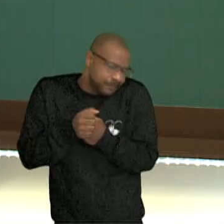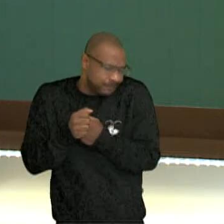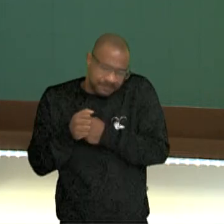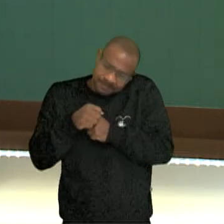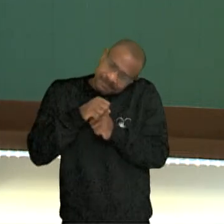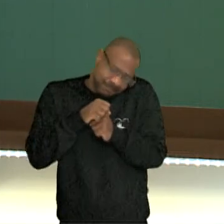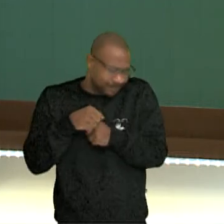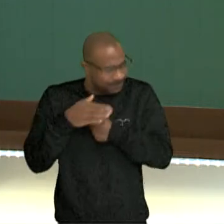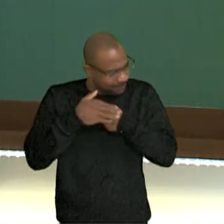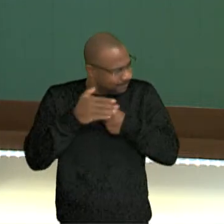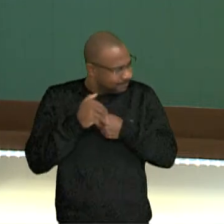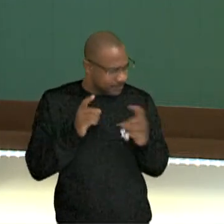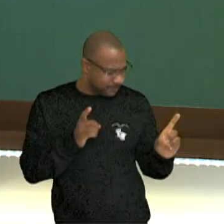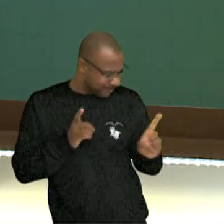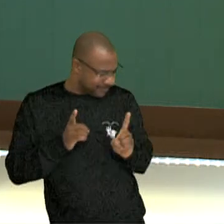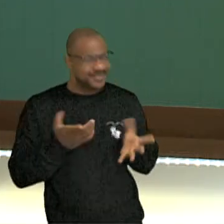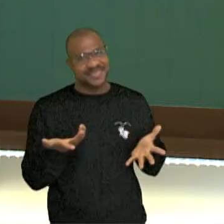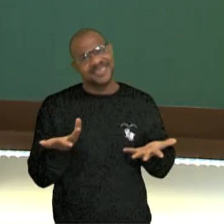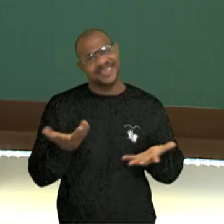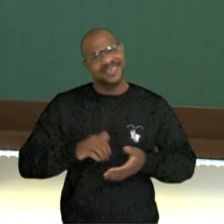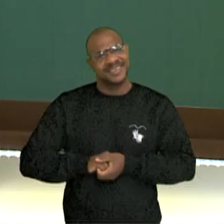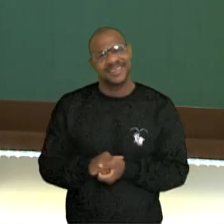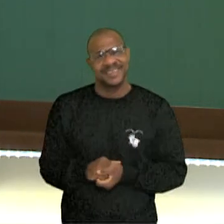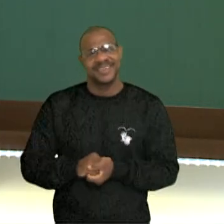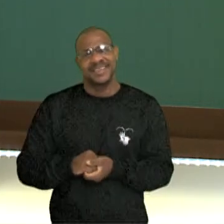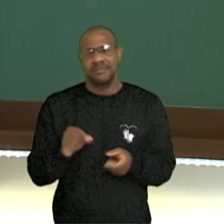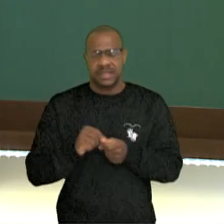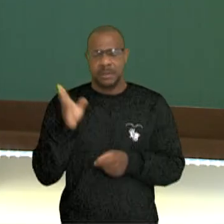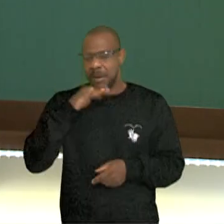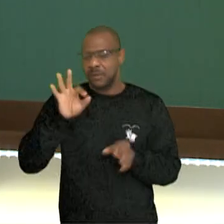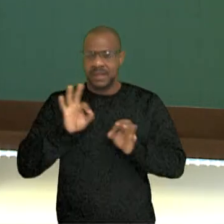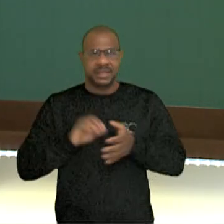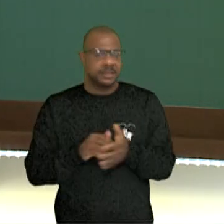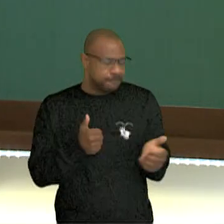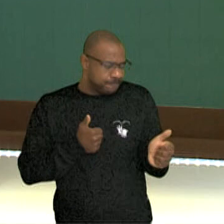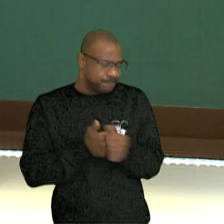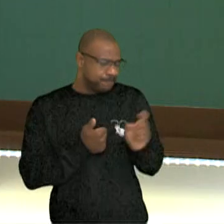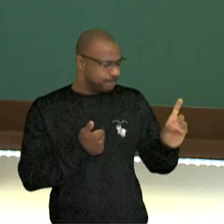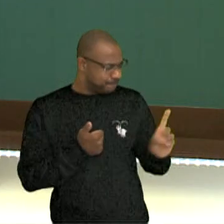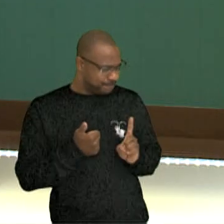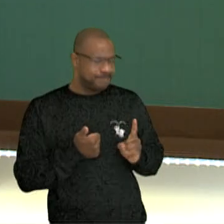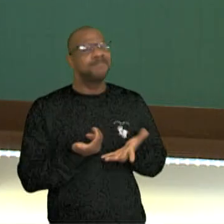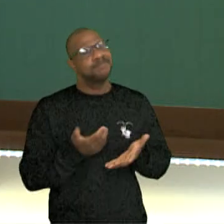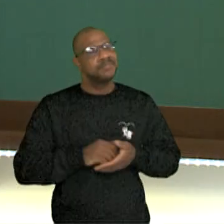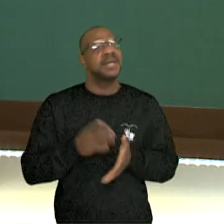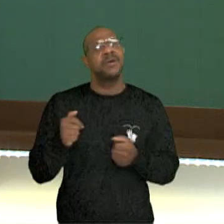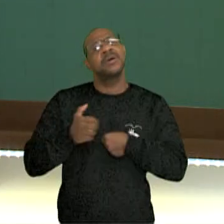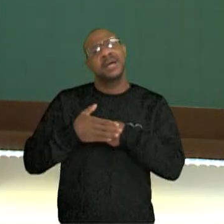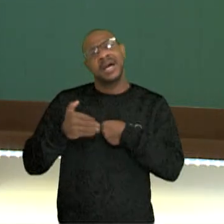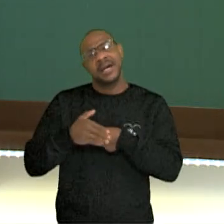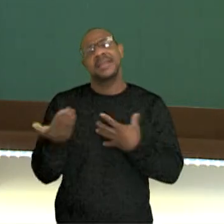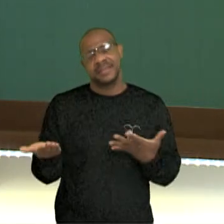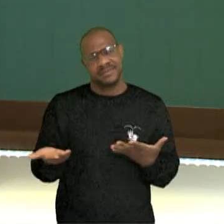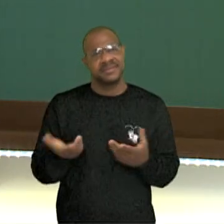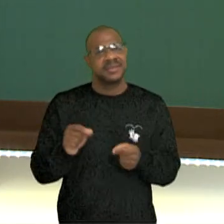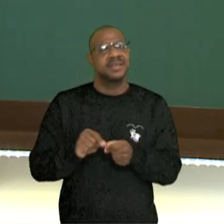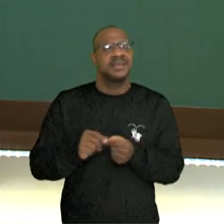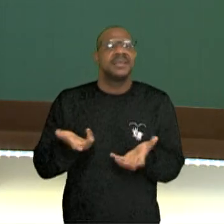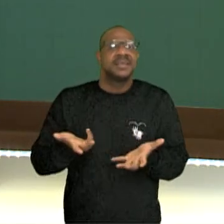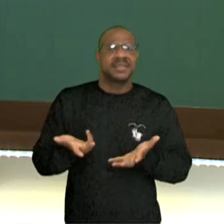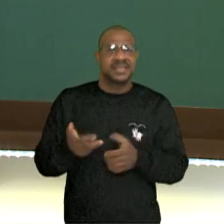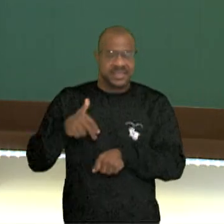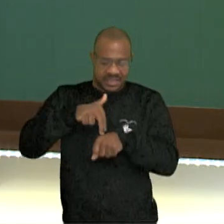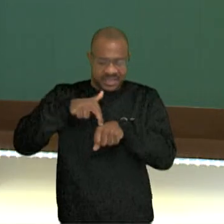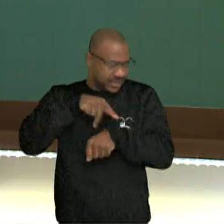não faremos mal nenhum e ele se torna próximo a nós. Então, esse carinho aqui que o Pequeno Príncipe vai fazendo na raposa